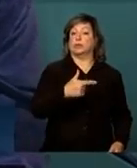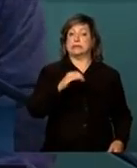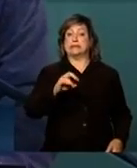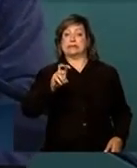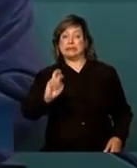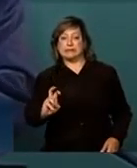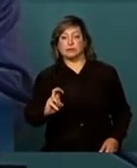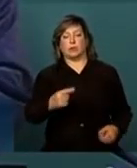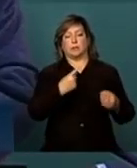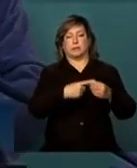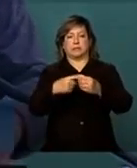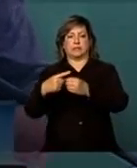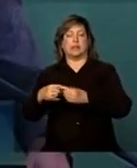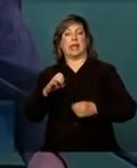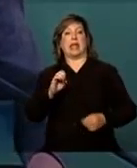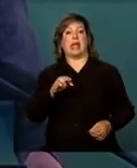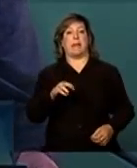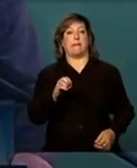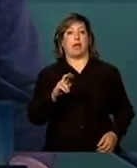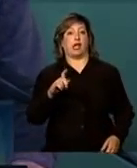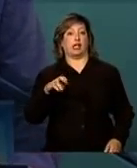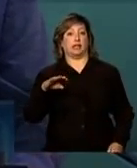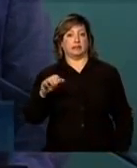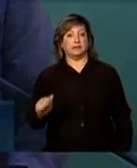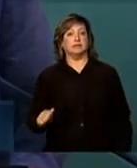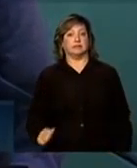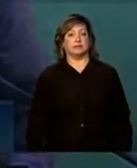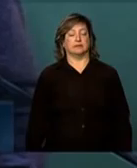205 municípios em estado de emergência.